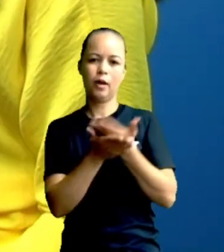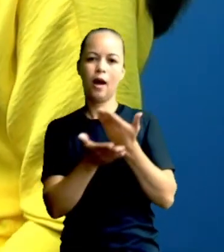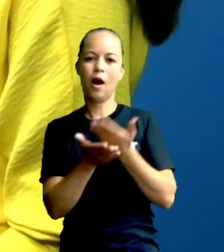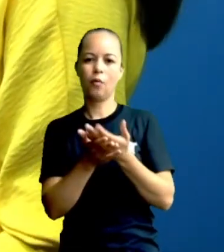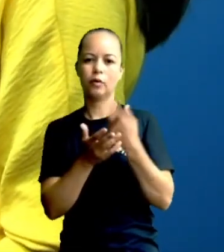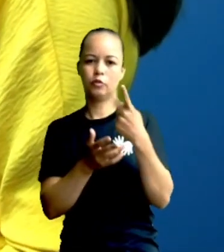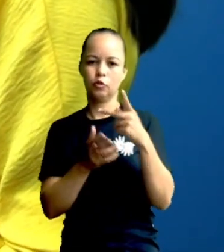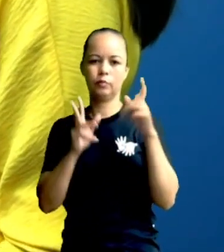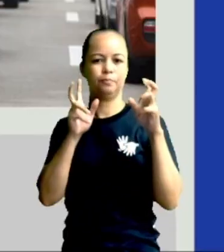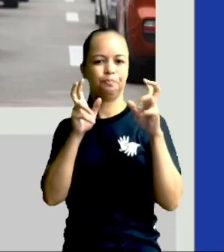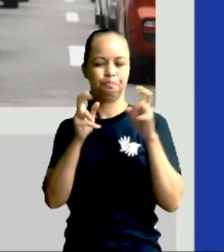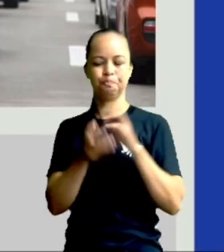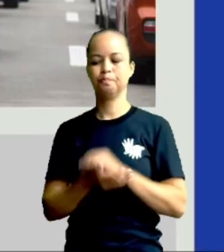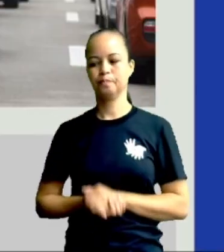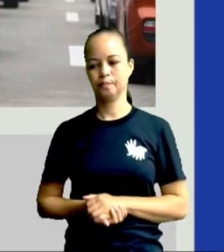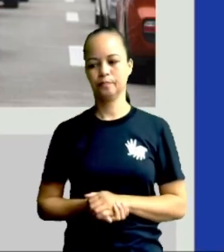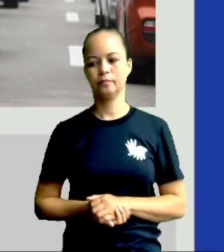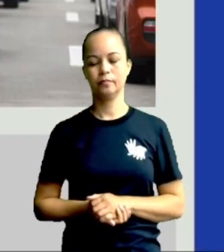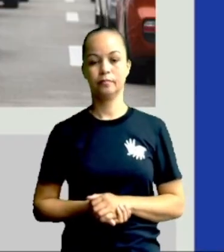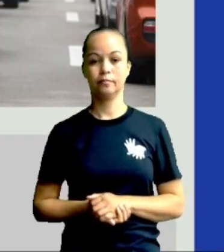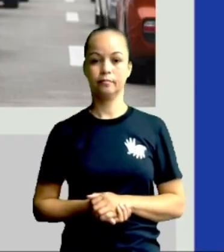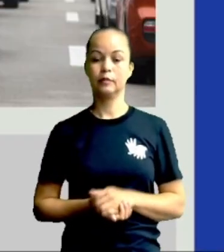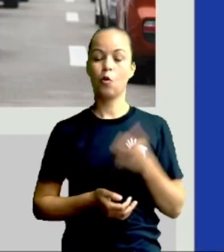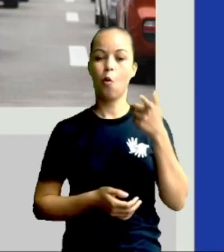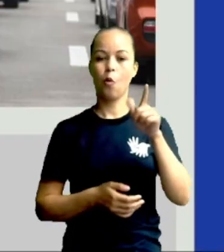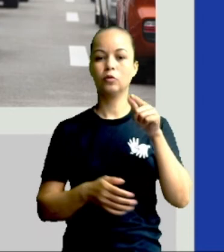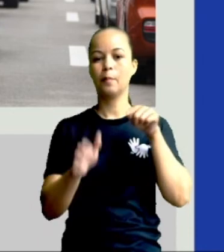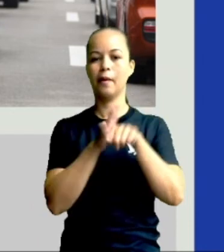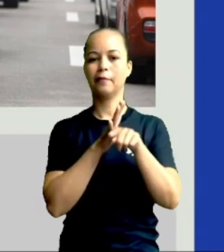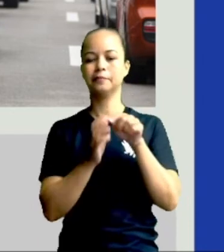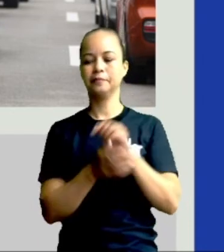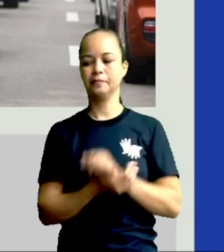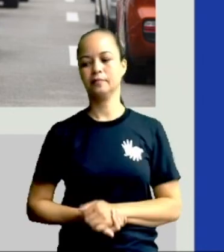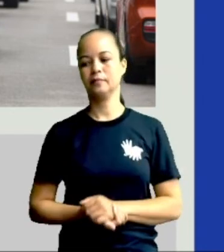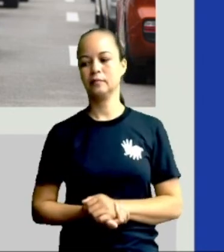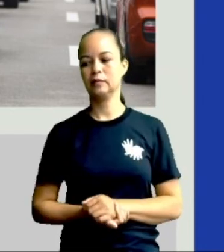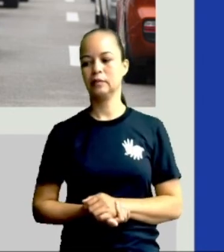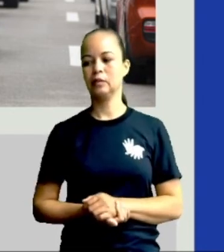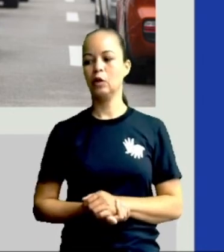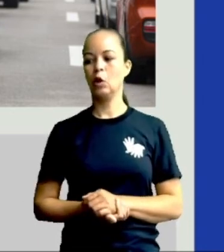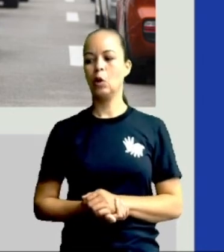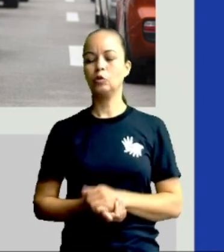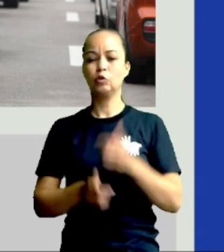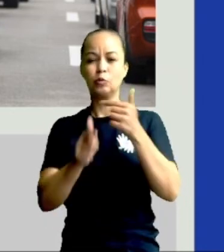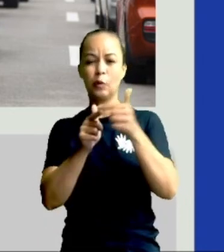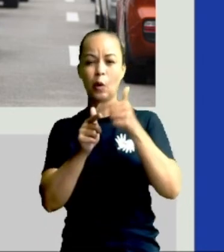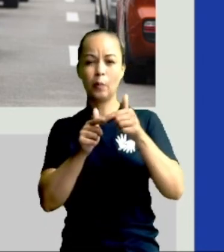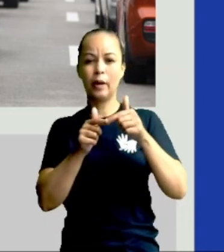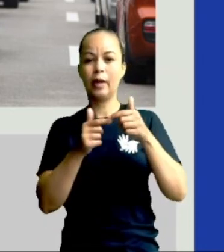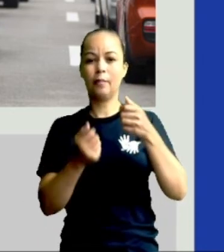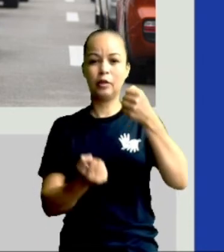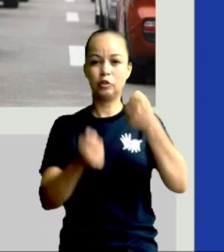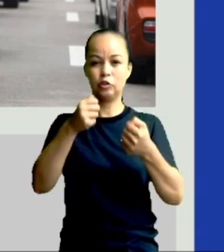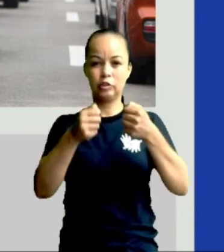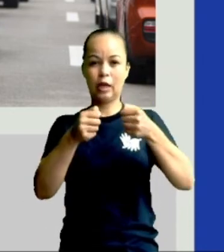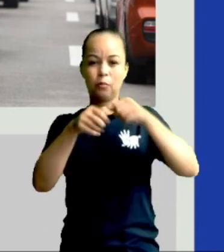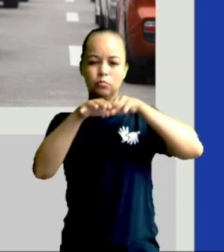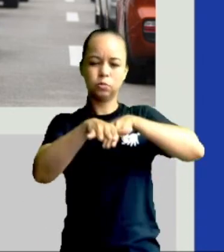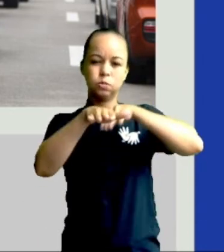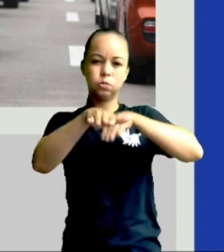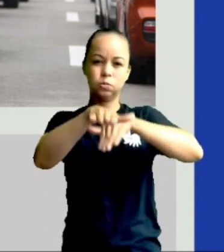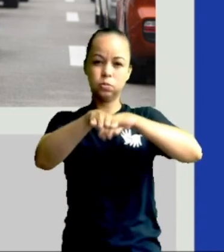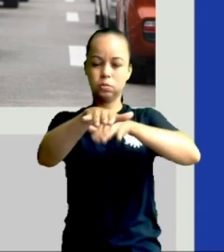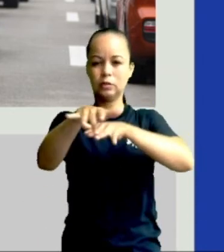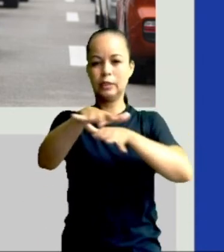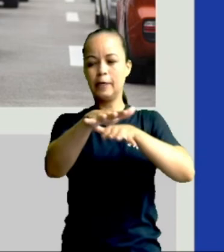assunto. Vamos lá? Próxima pergunta. Quais os impactos do trânsito no meio ambiente? A gente sabe que o